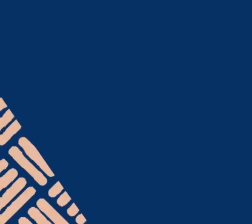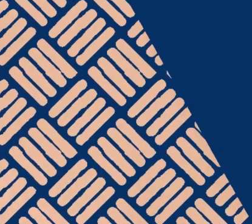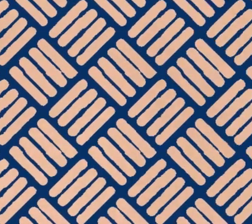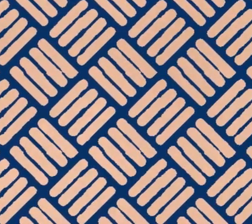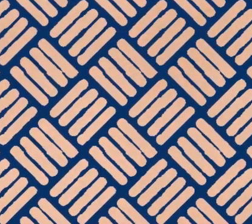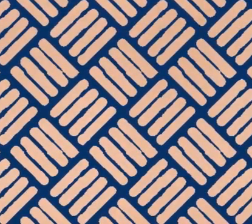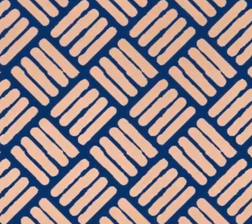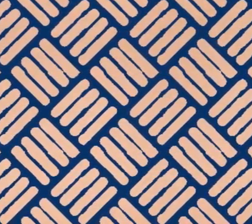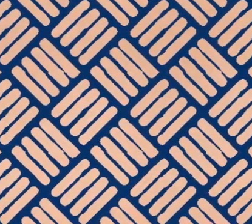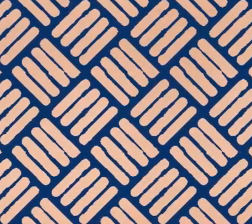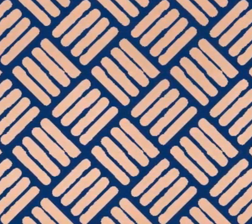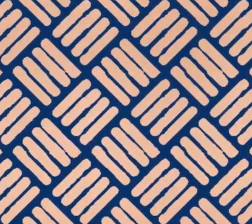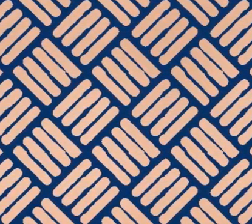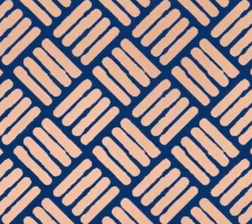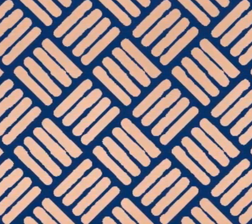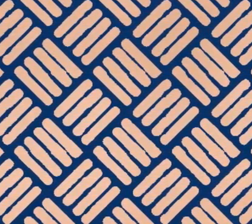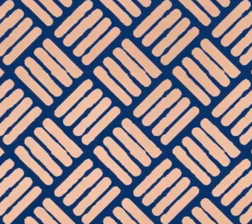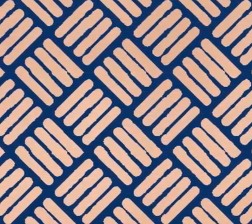E